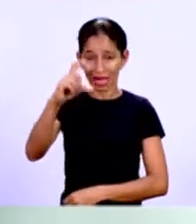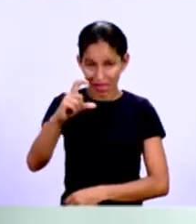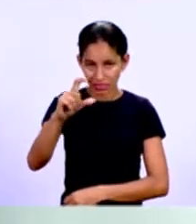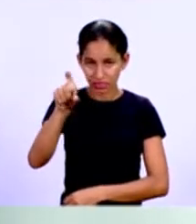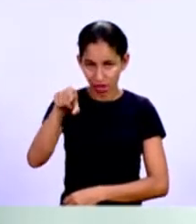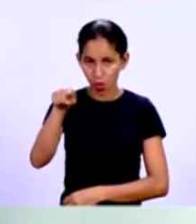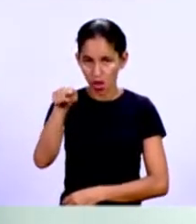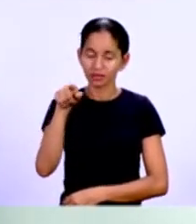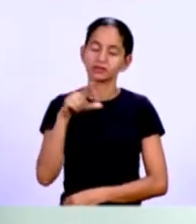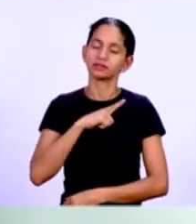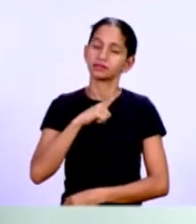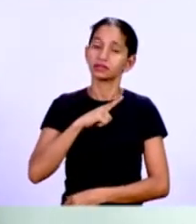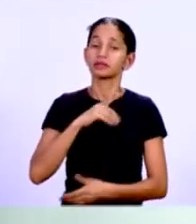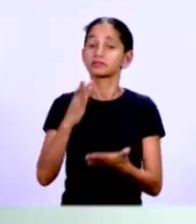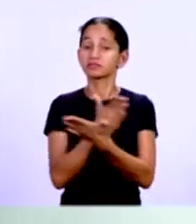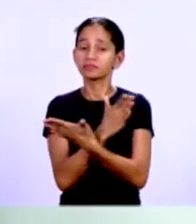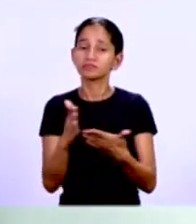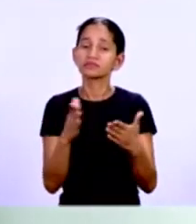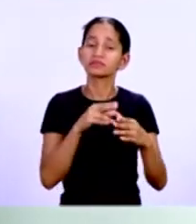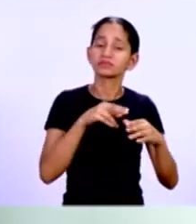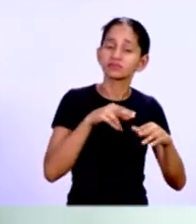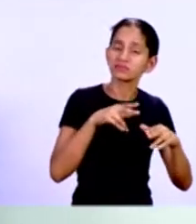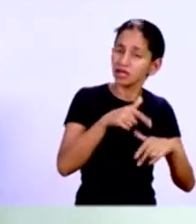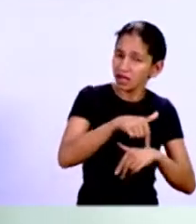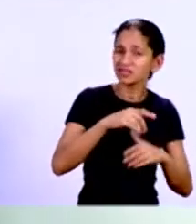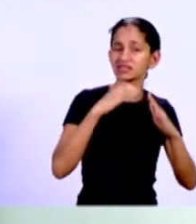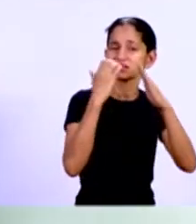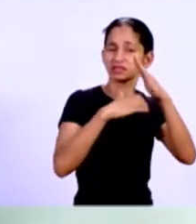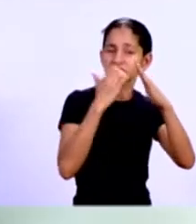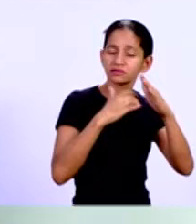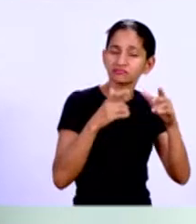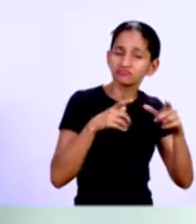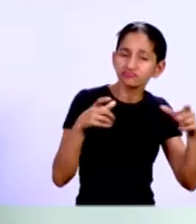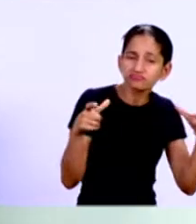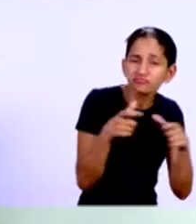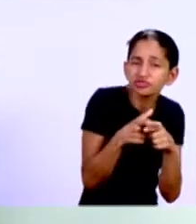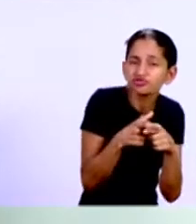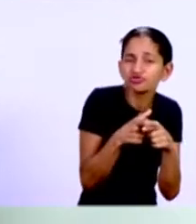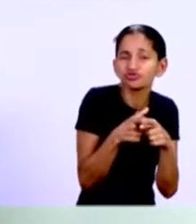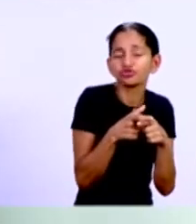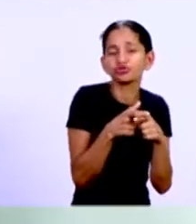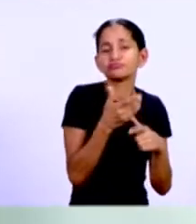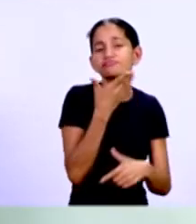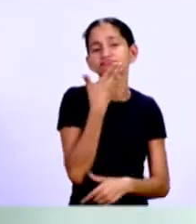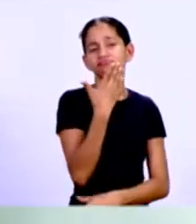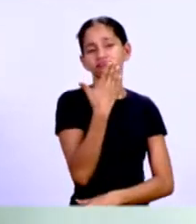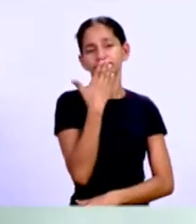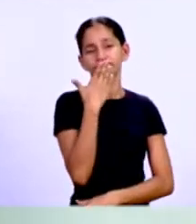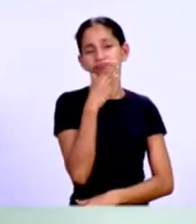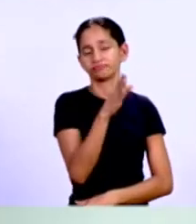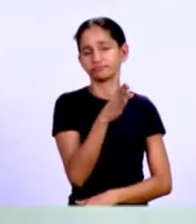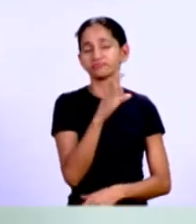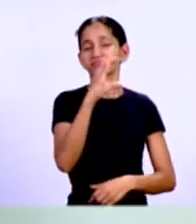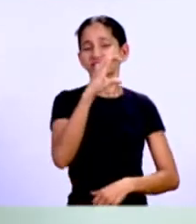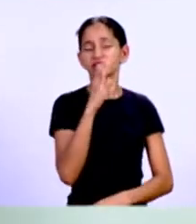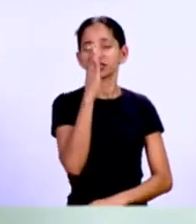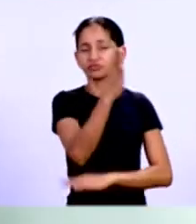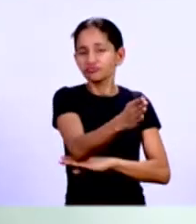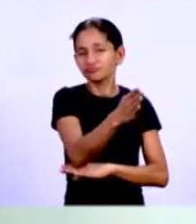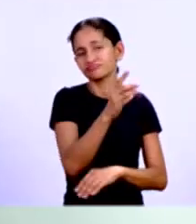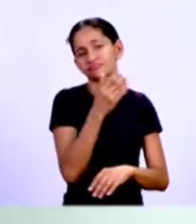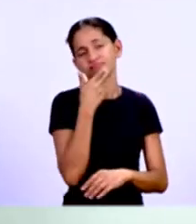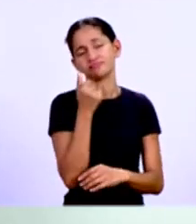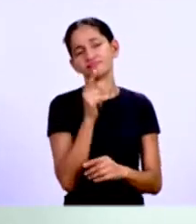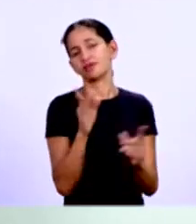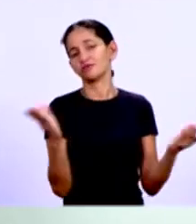Às vezes, a pessoa que tem um comércio pequeno, que conhece os seus clientes, ela prefere vender com crédito direto ao cliente ao invés de